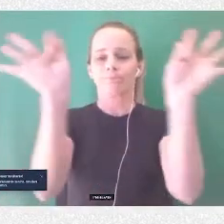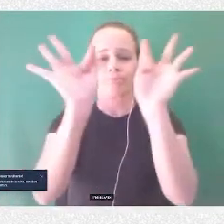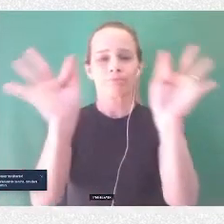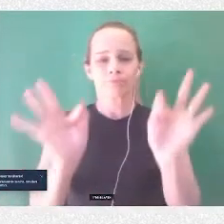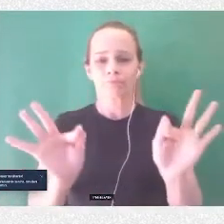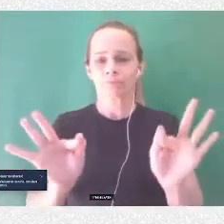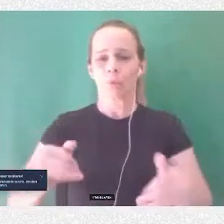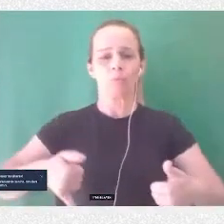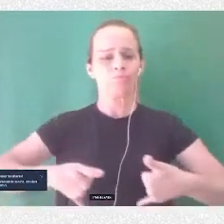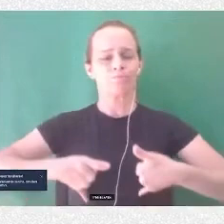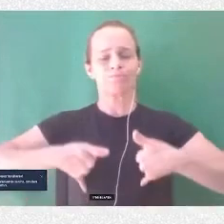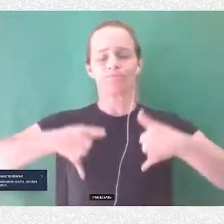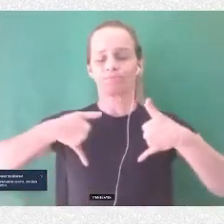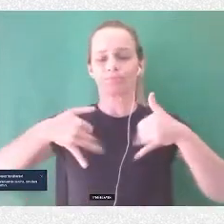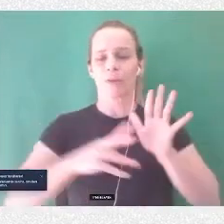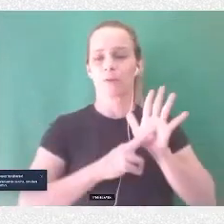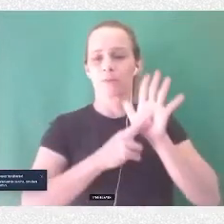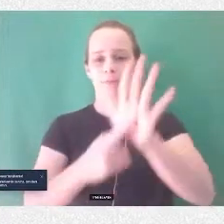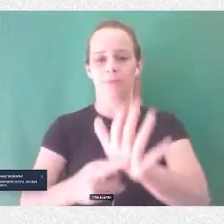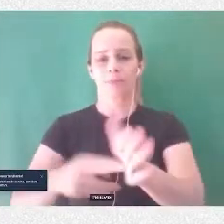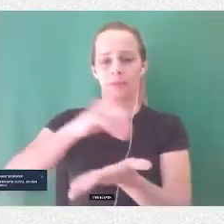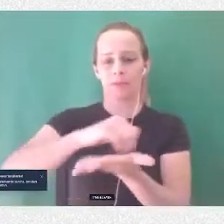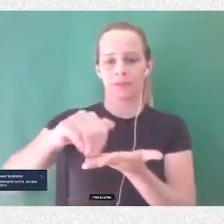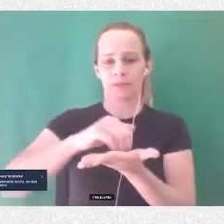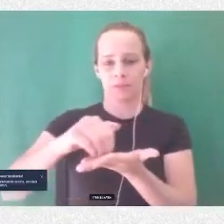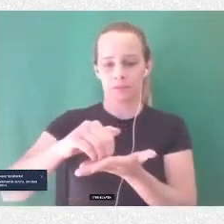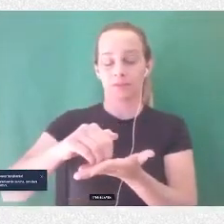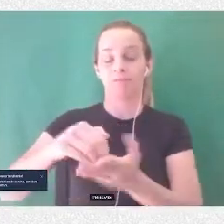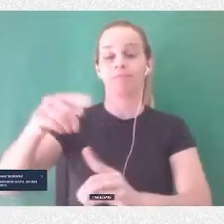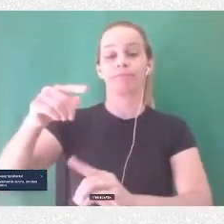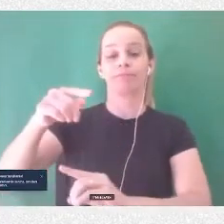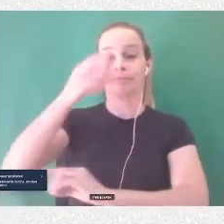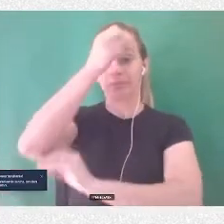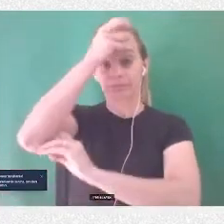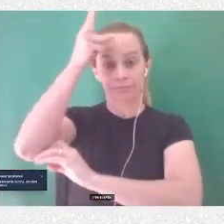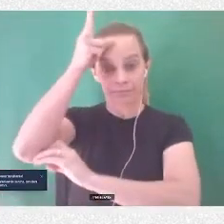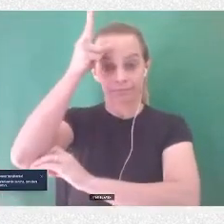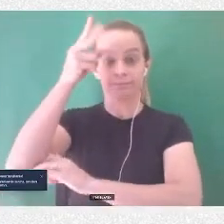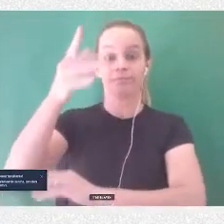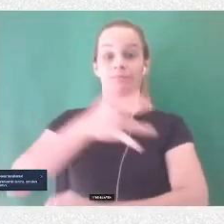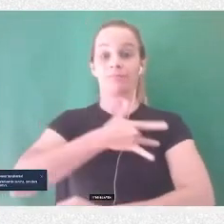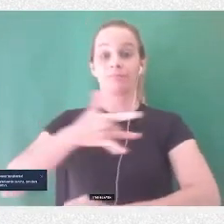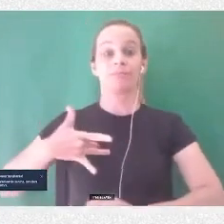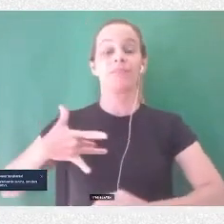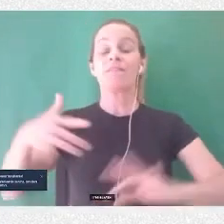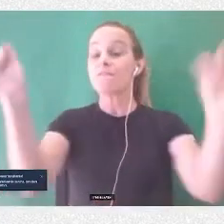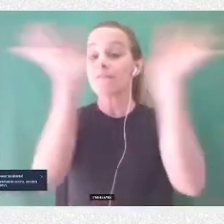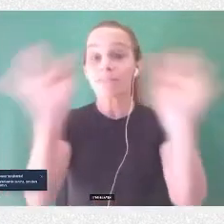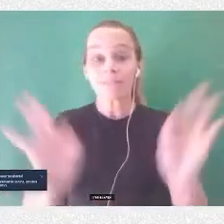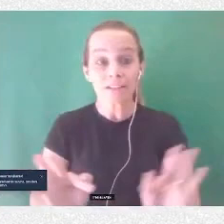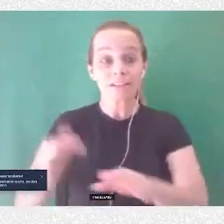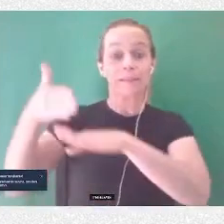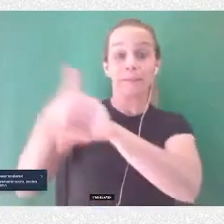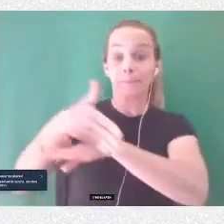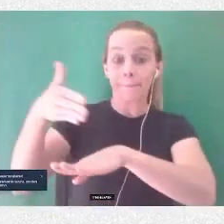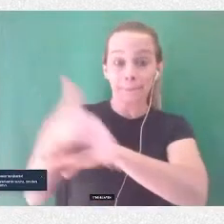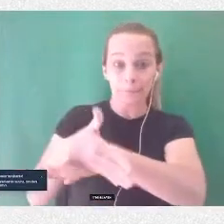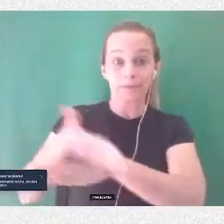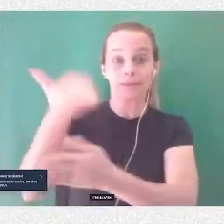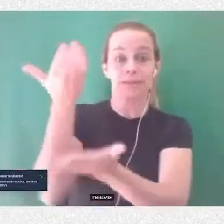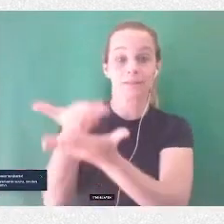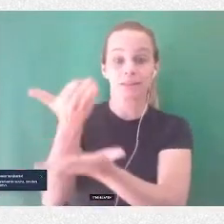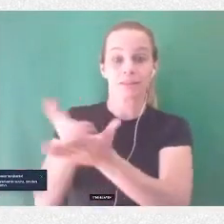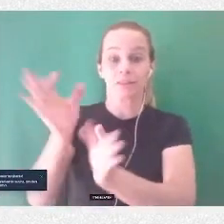orgulho, representando a Secretaria Municipal de Saúde, dizer estamos felizes em receber e participar desse estudo organizado